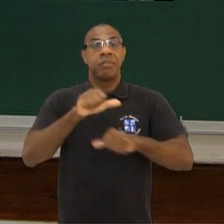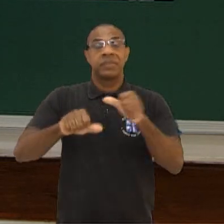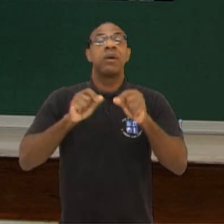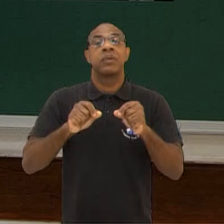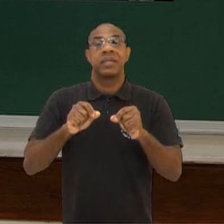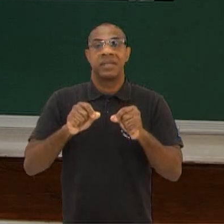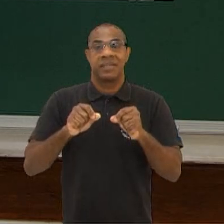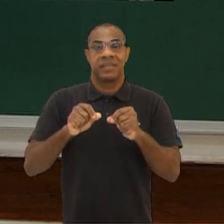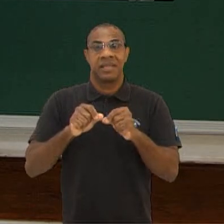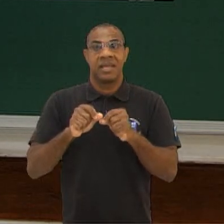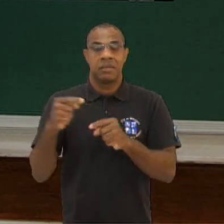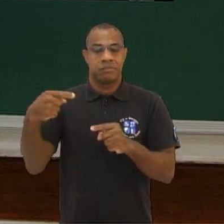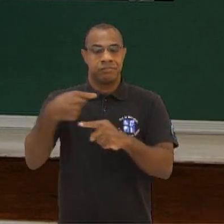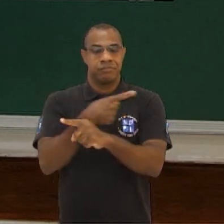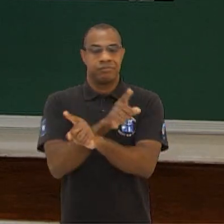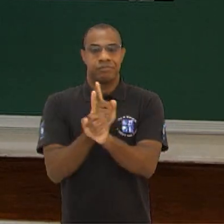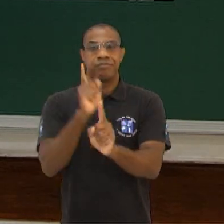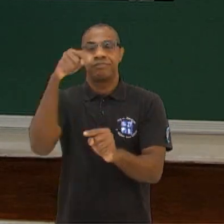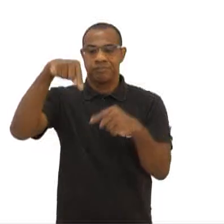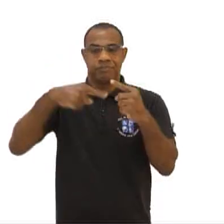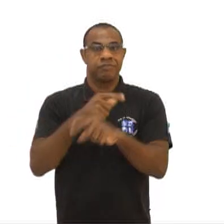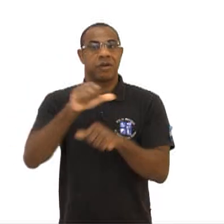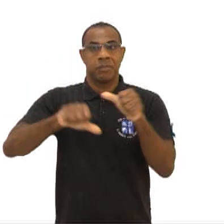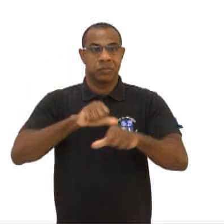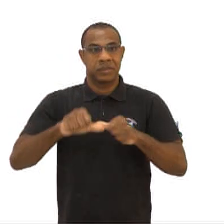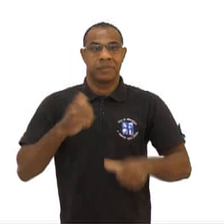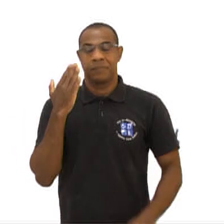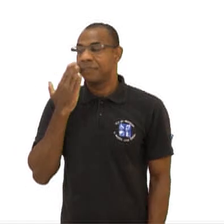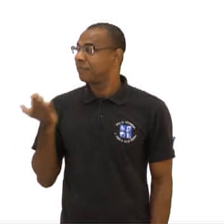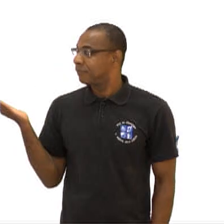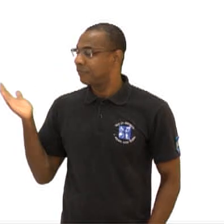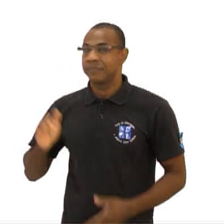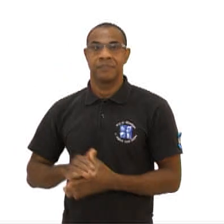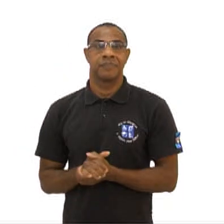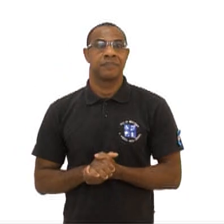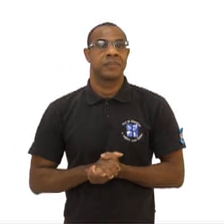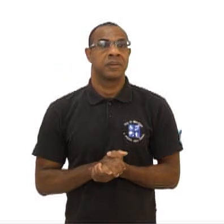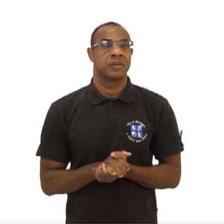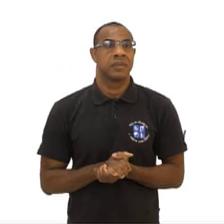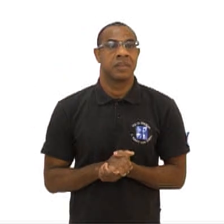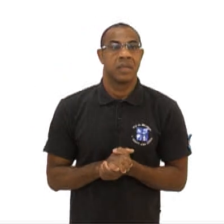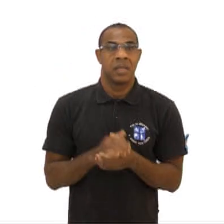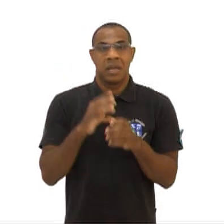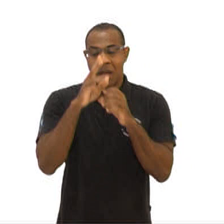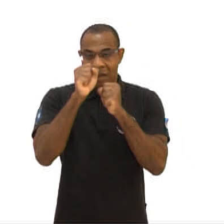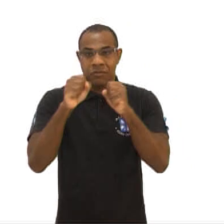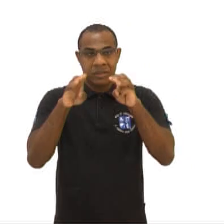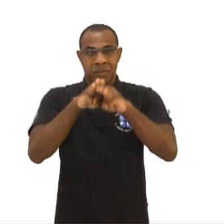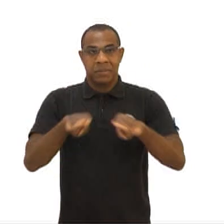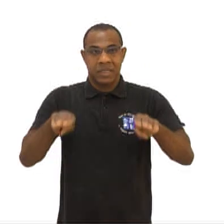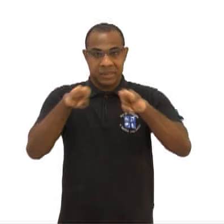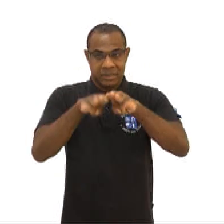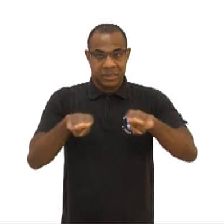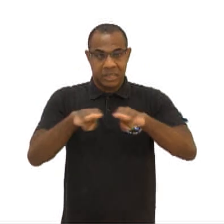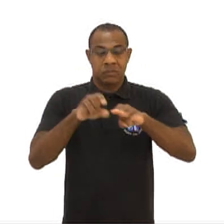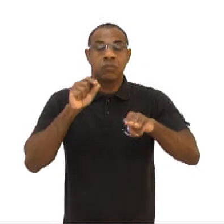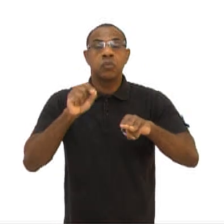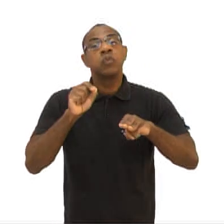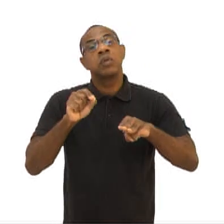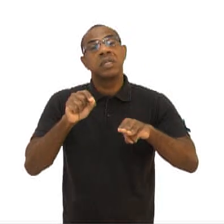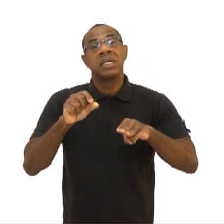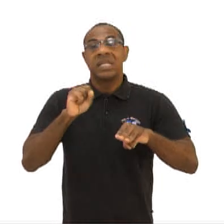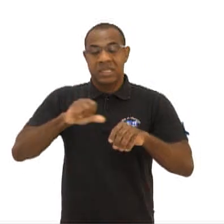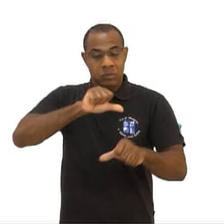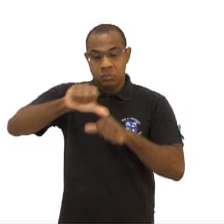estiver alinhada ao campo magnético. Ok? Beleza. A força magnética, né, se ela não